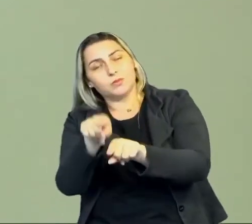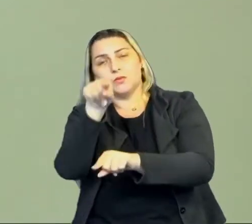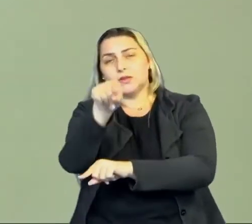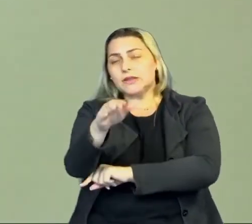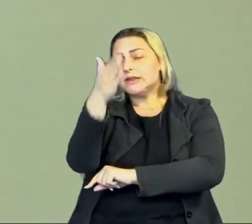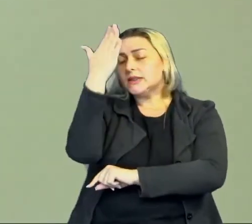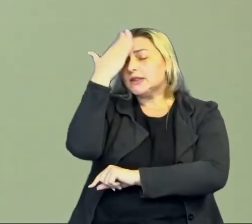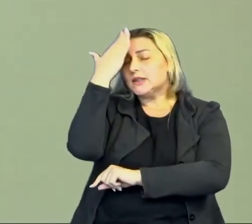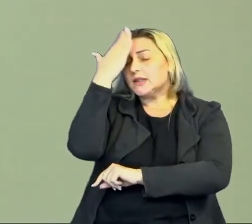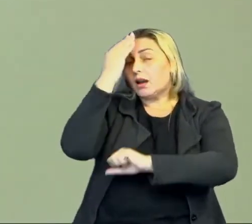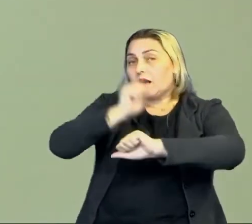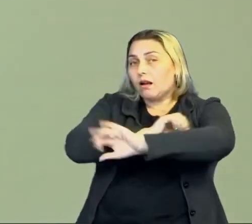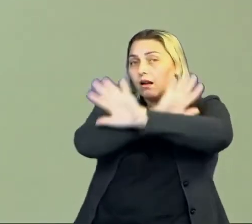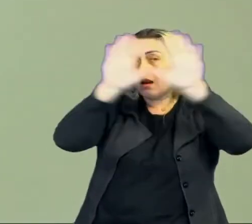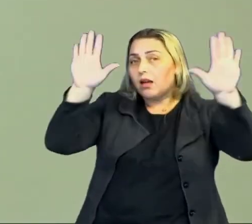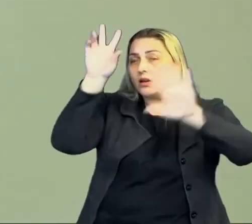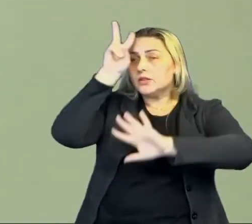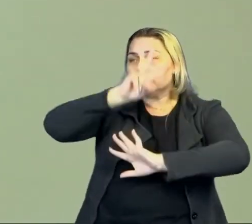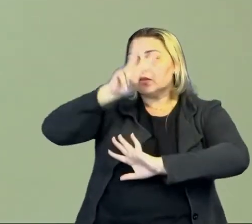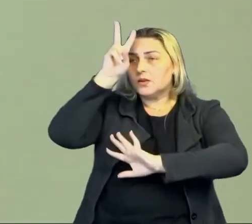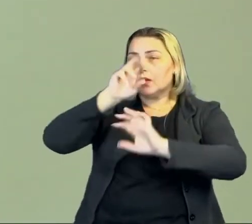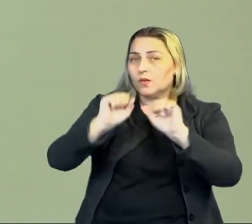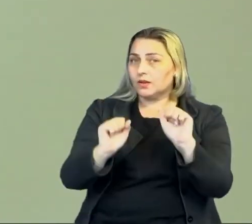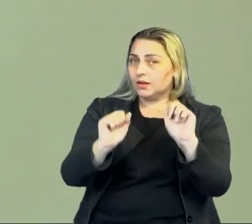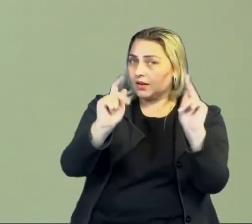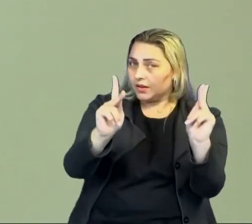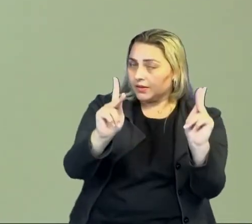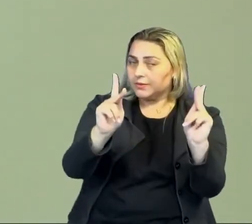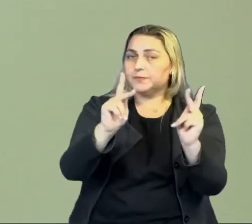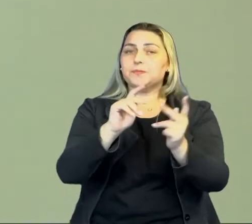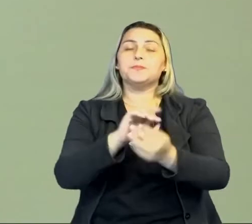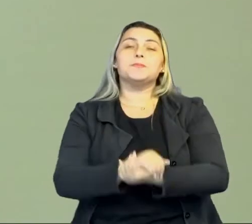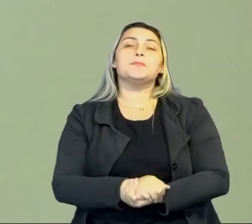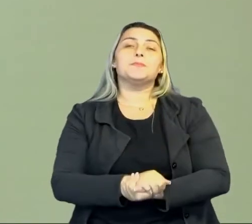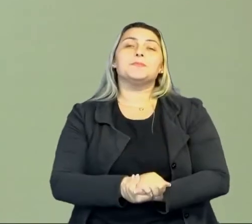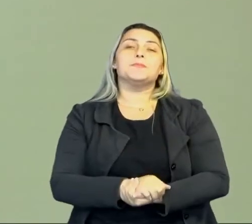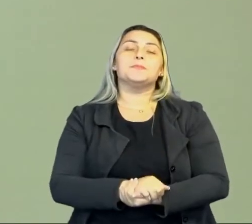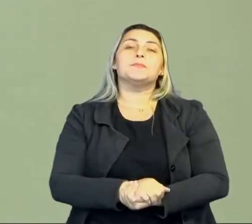você entender a história, ok?